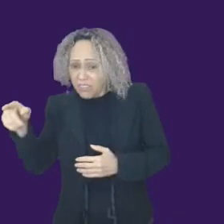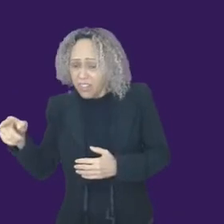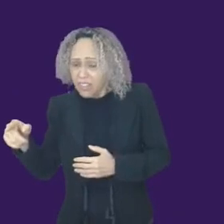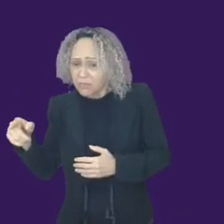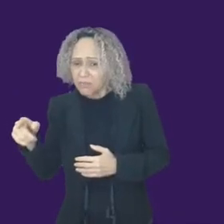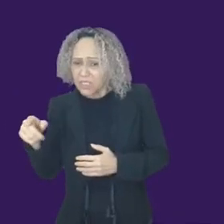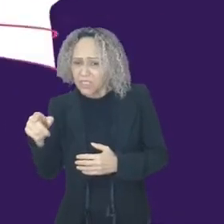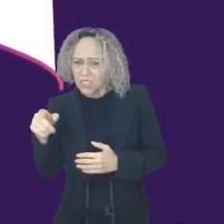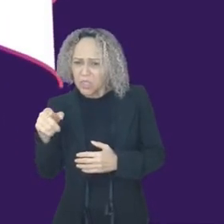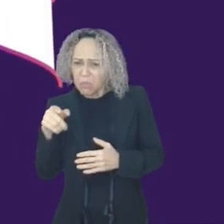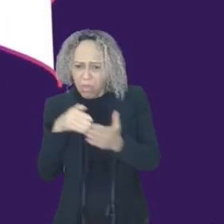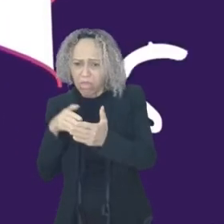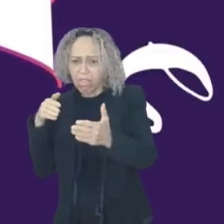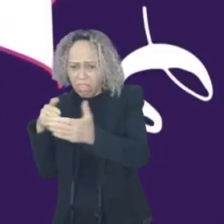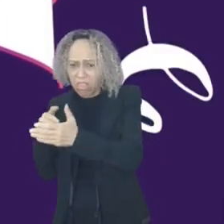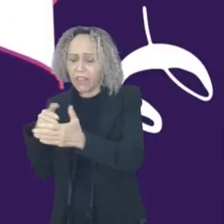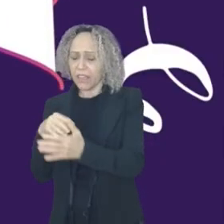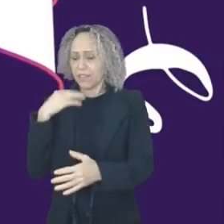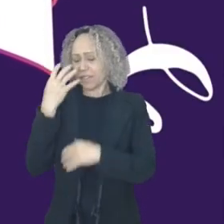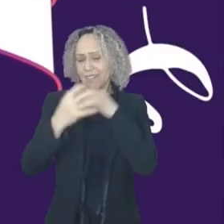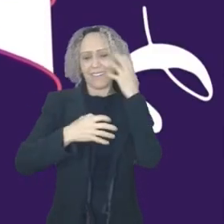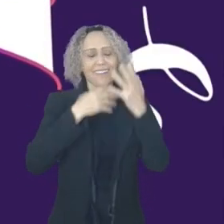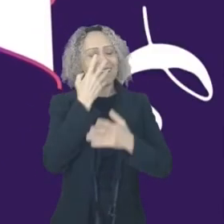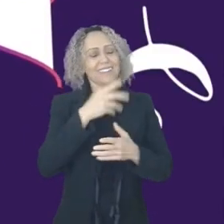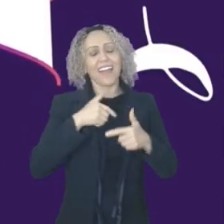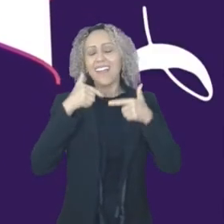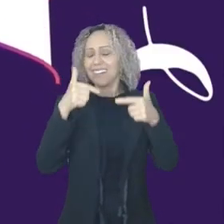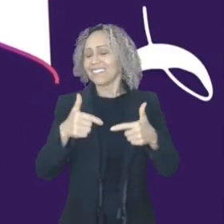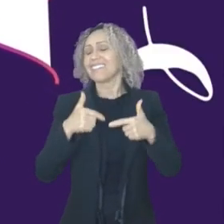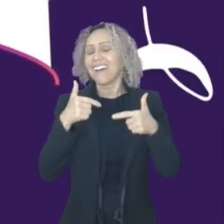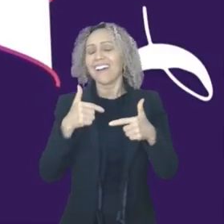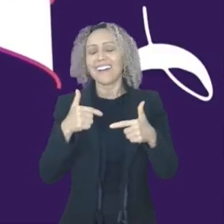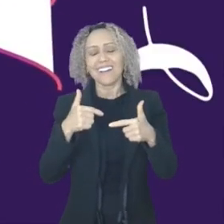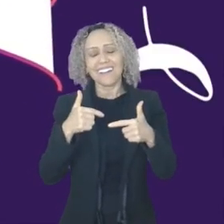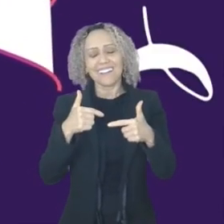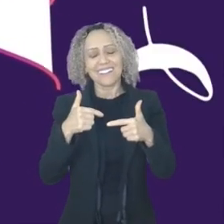Ninguém vai me impedir de cantar e lutar.